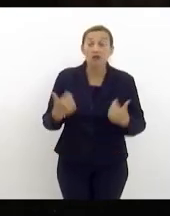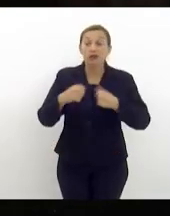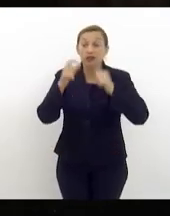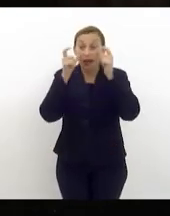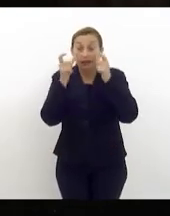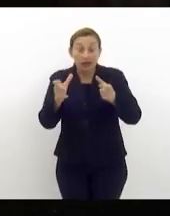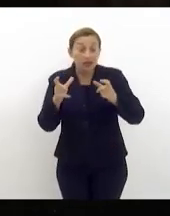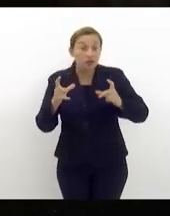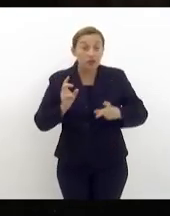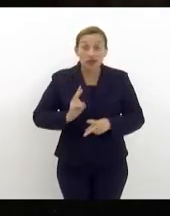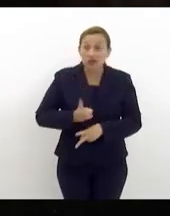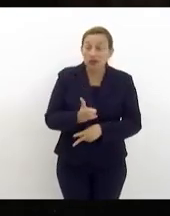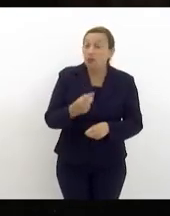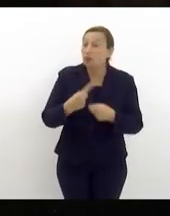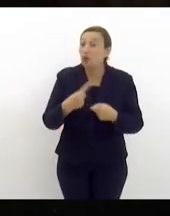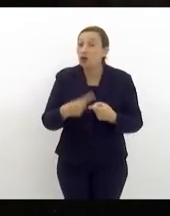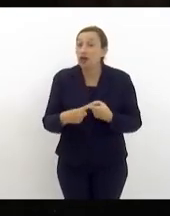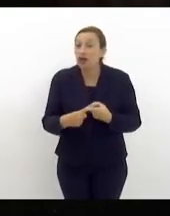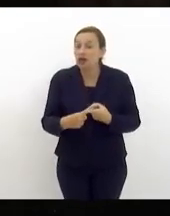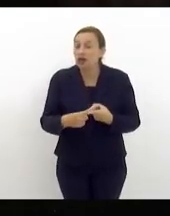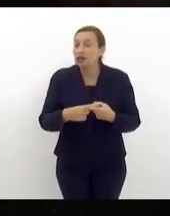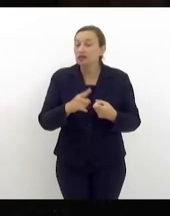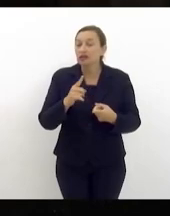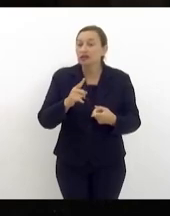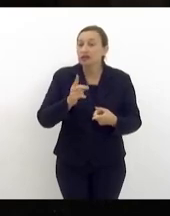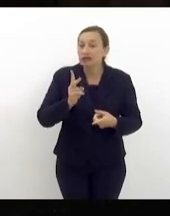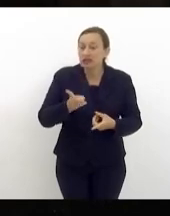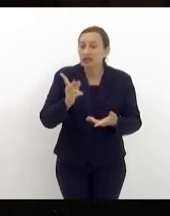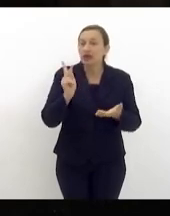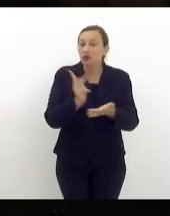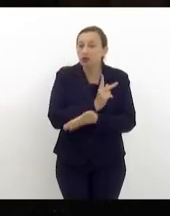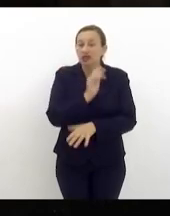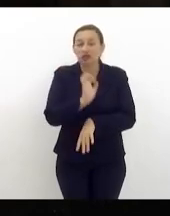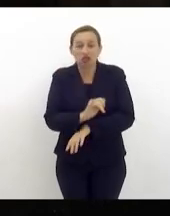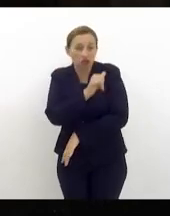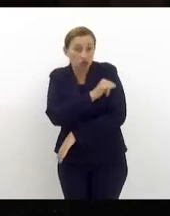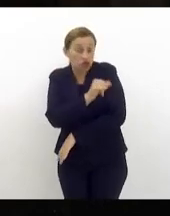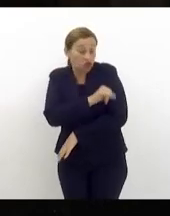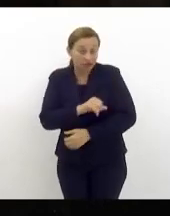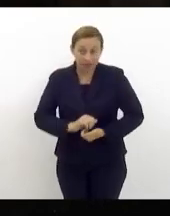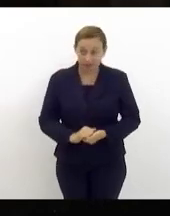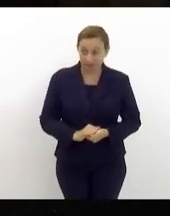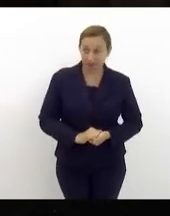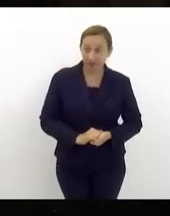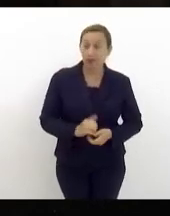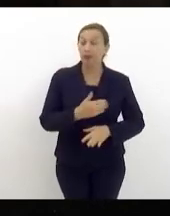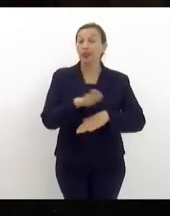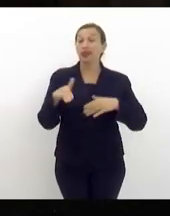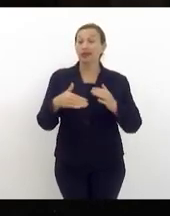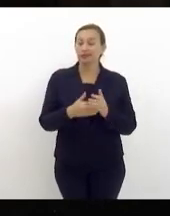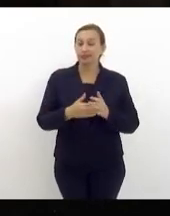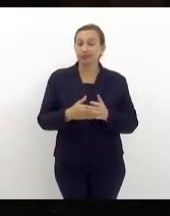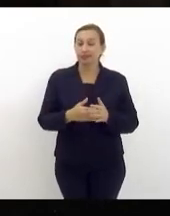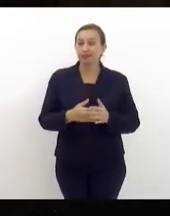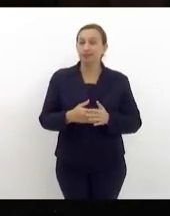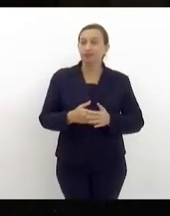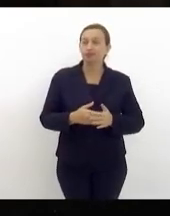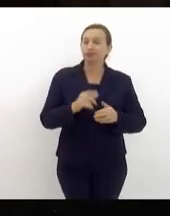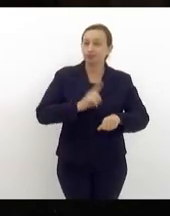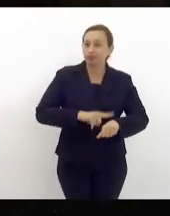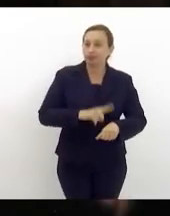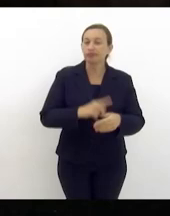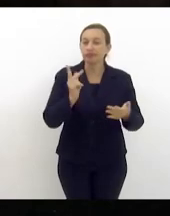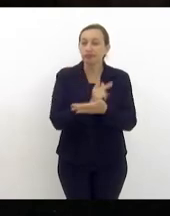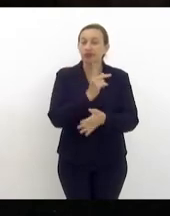o tempo inteiro, porque isso não para de acontecer no Estado do Rio de Janeiro. E todas as vezes em que acontecer, nós vamos